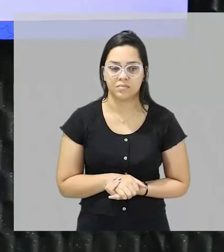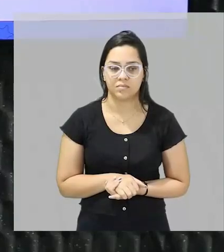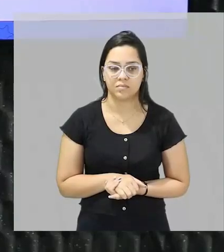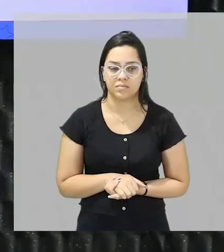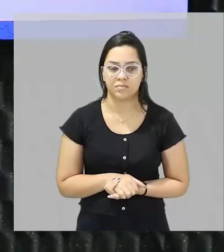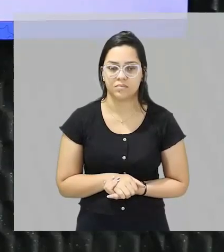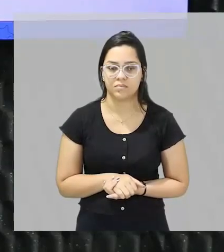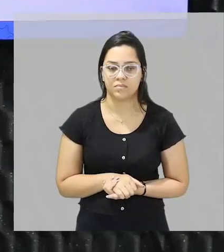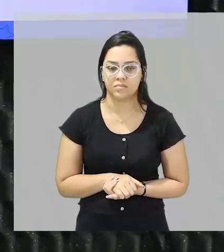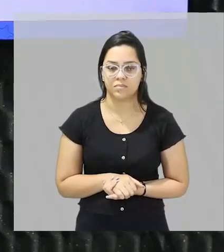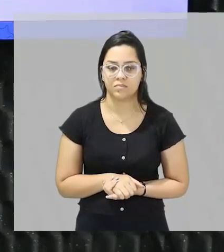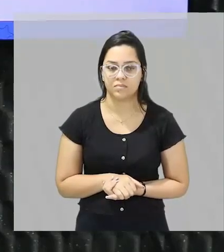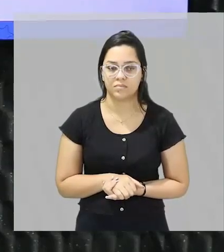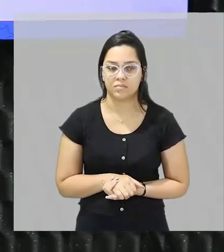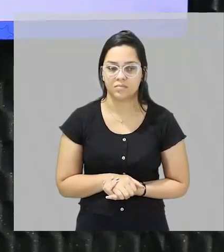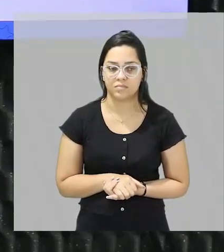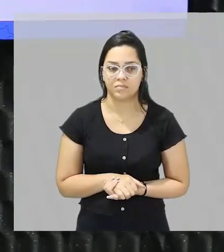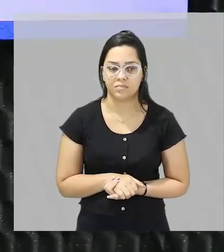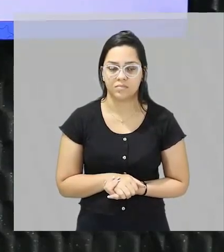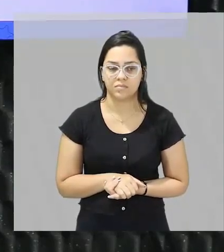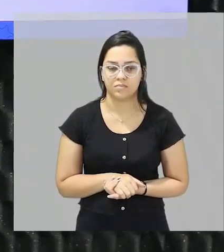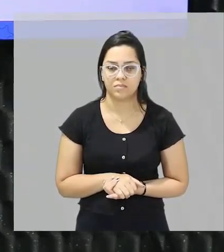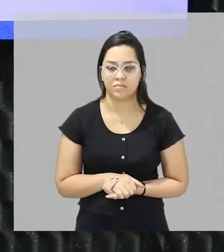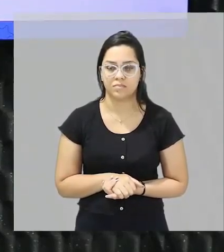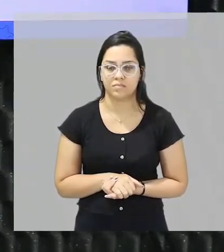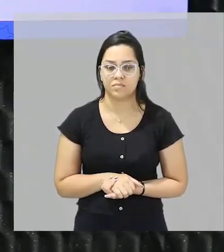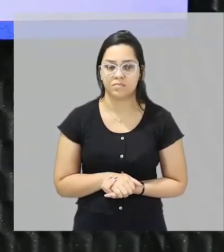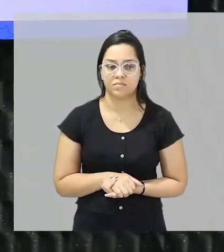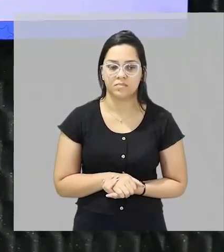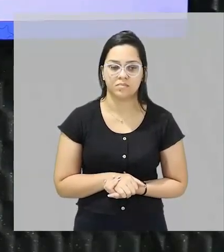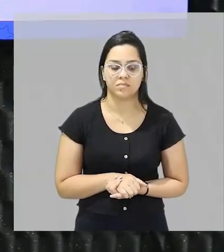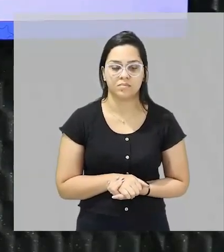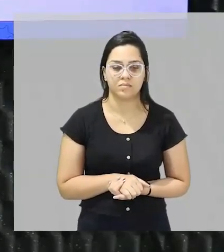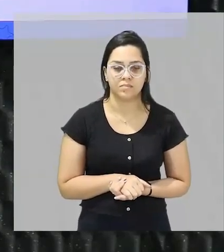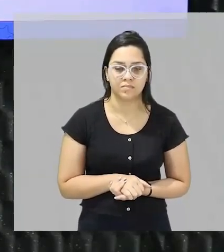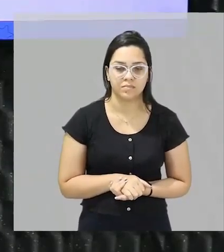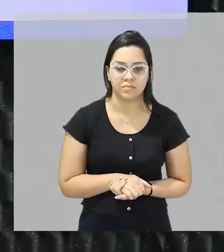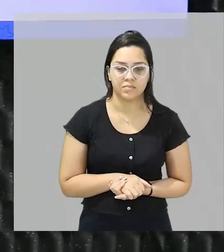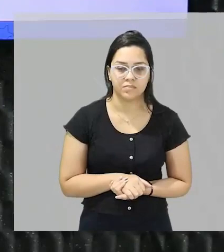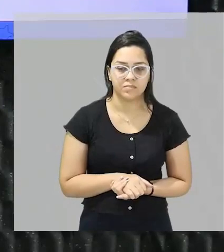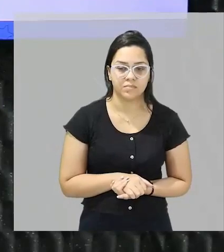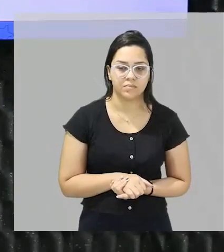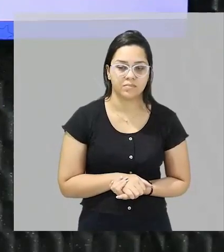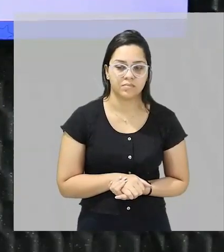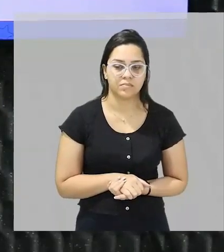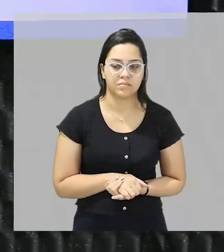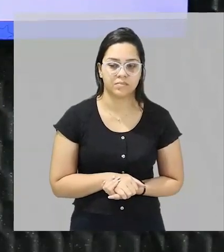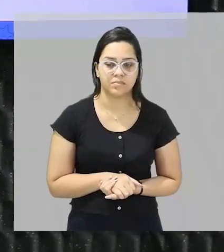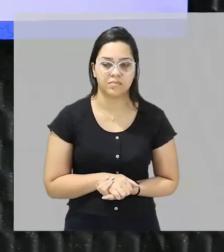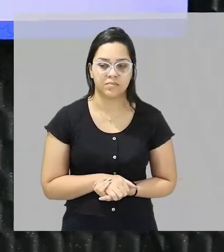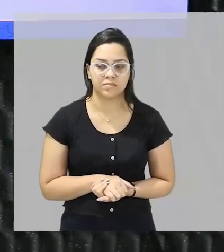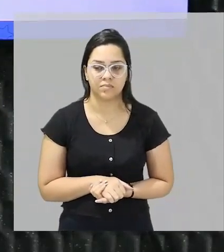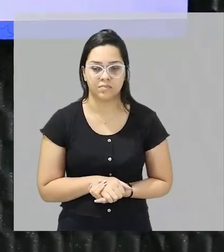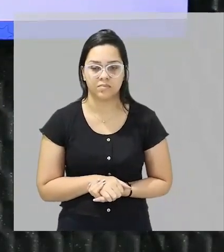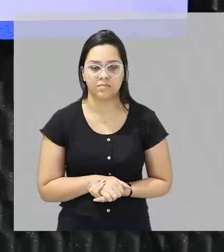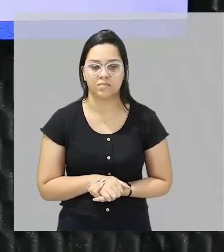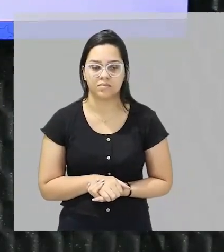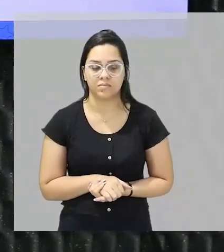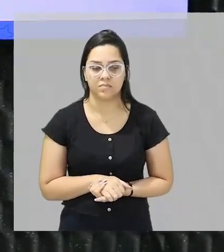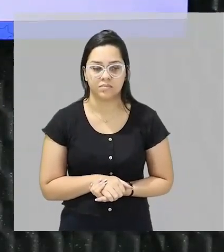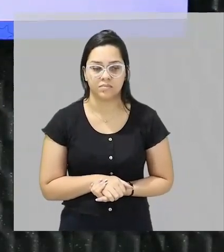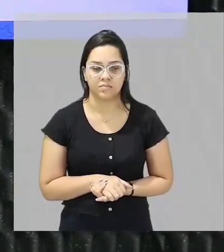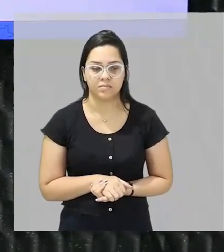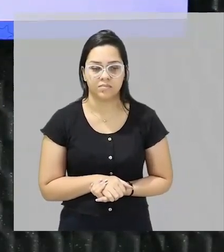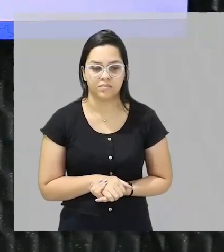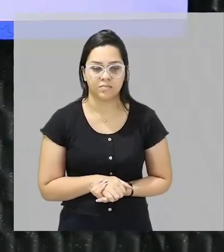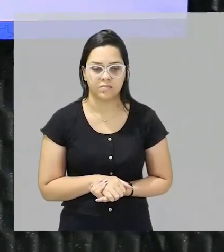federal, responsável por administrar o povo e os interesses públicos, com o apoio do Ministério da Cidadania, a partir